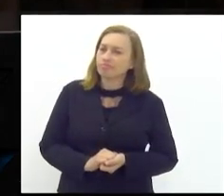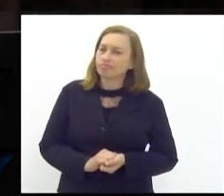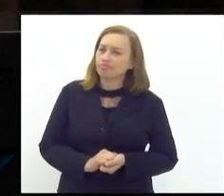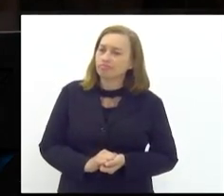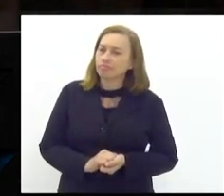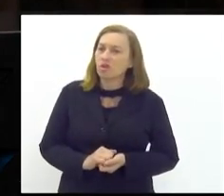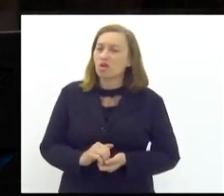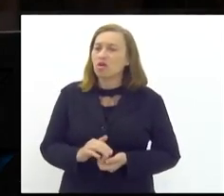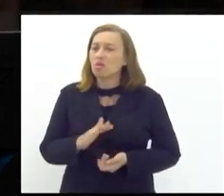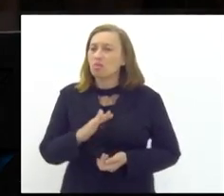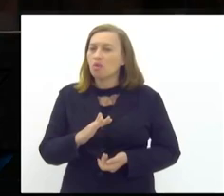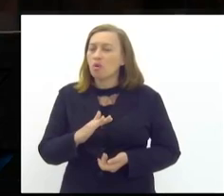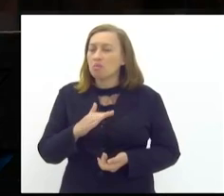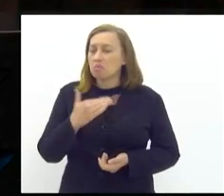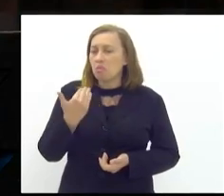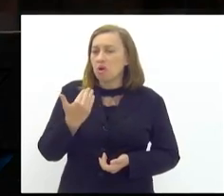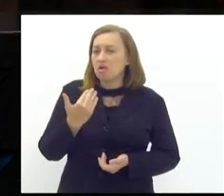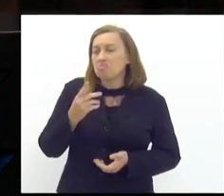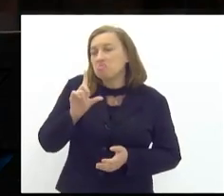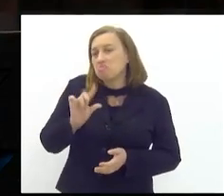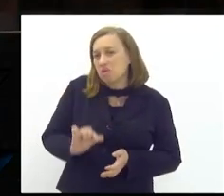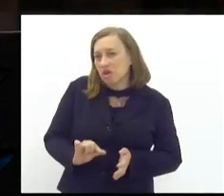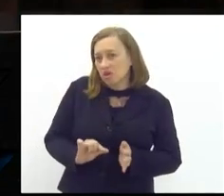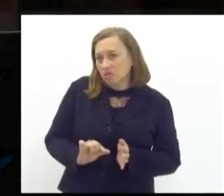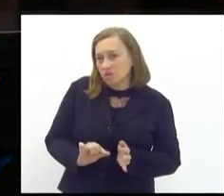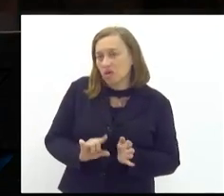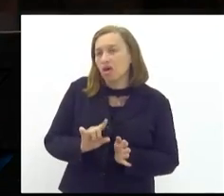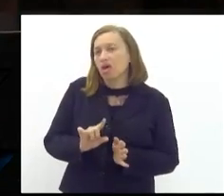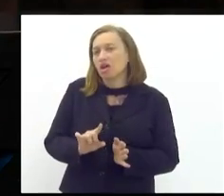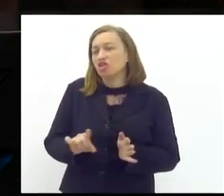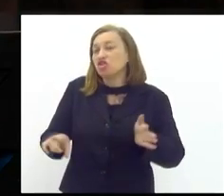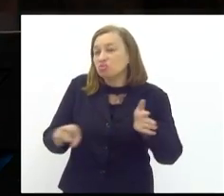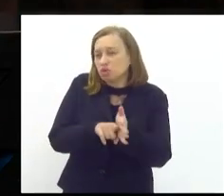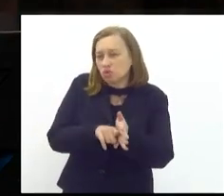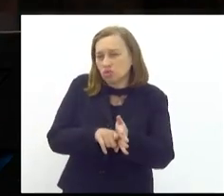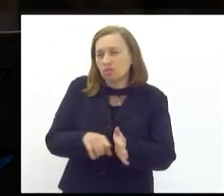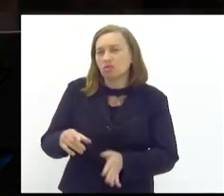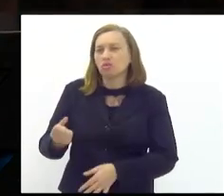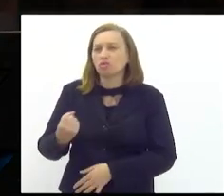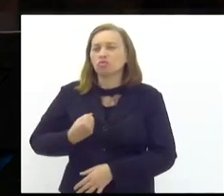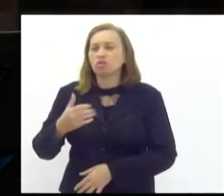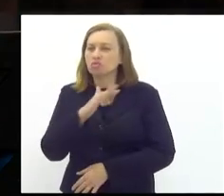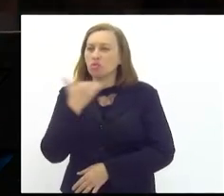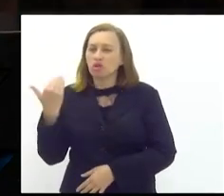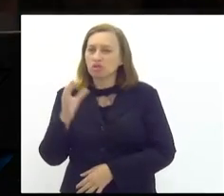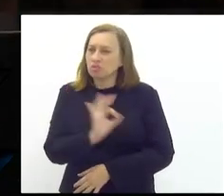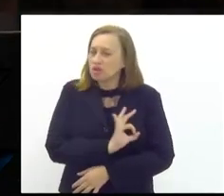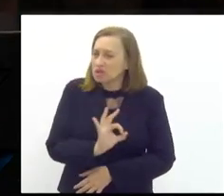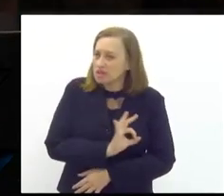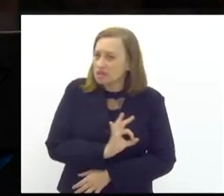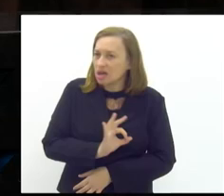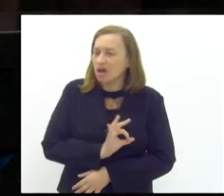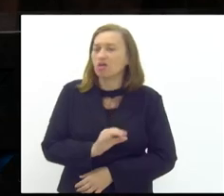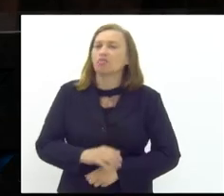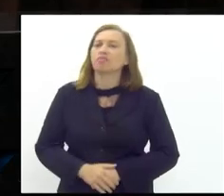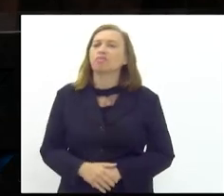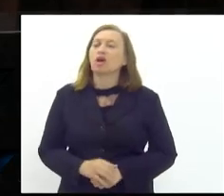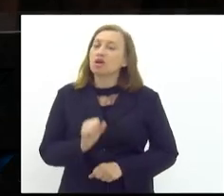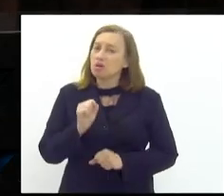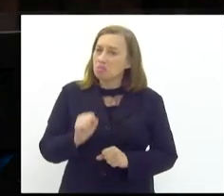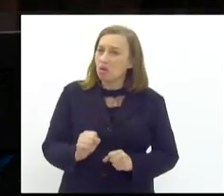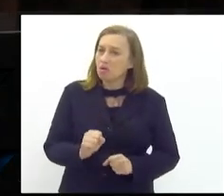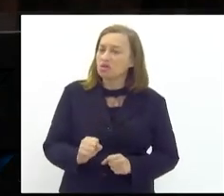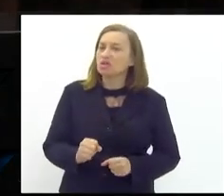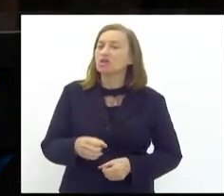morram menos policiais que cada vez eles possam ter a melhor e mais justa